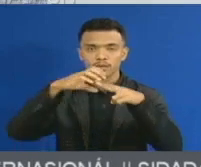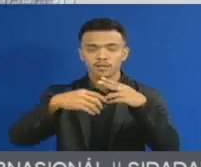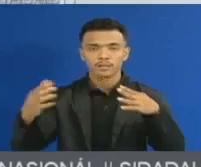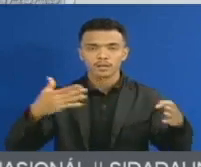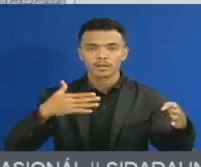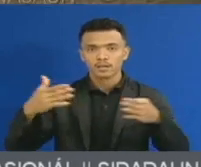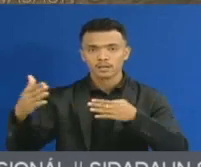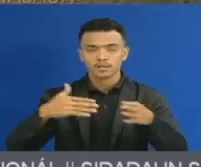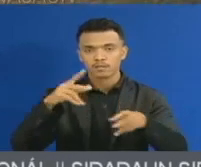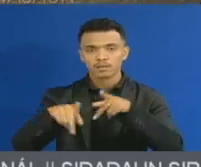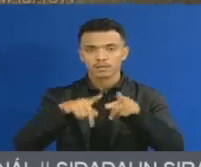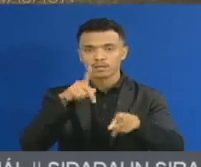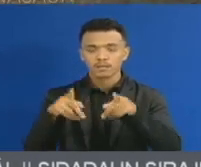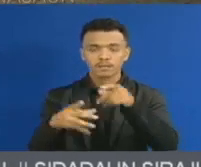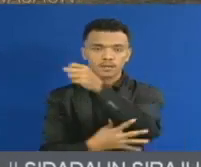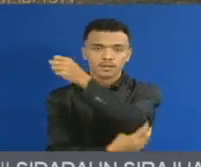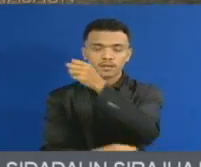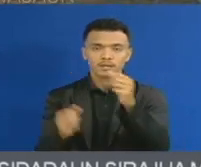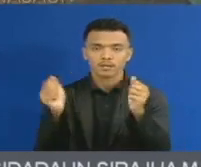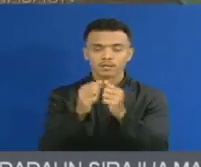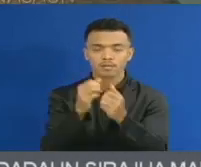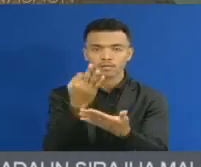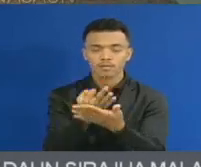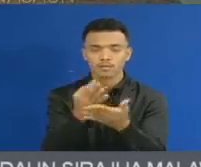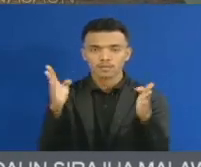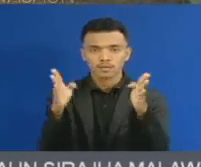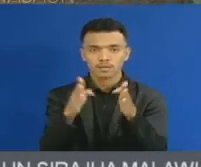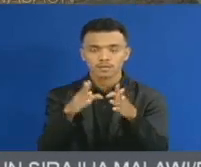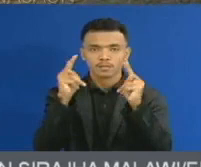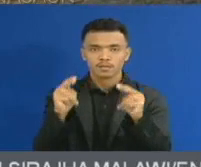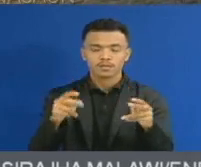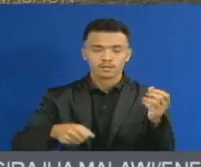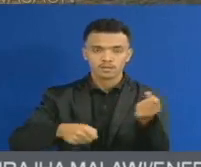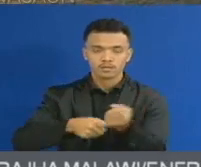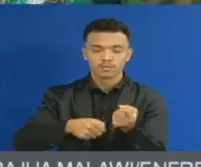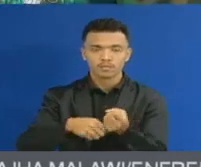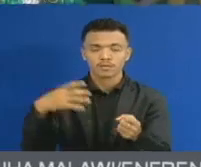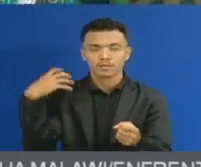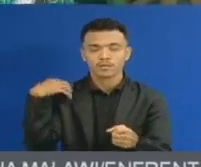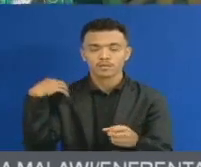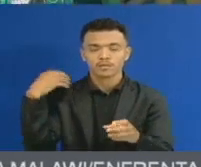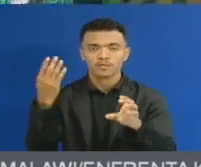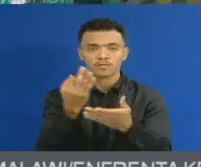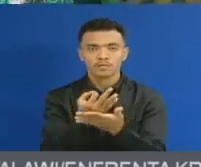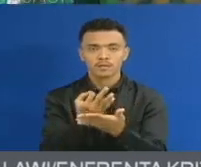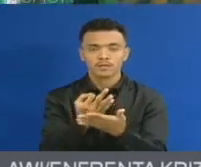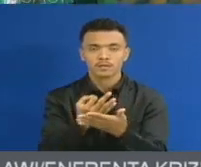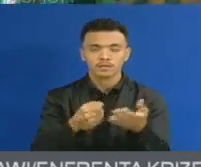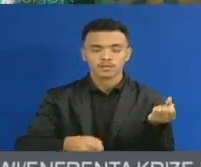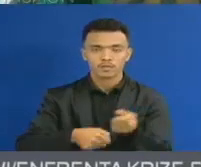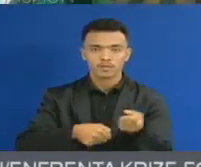e Macbitlaik, no Capital Kik, Tambané precisa reforça instituição financeira, hori reforça